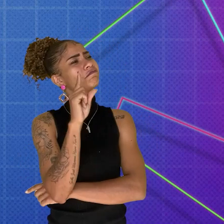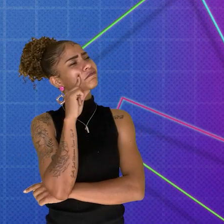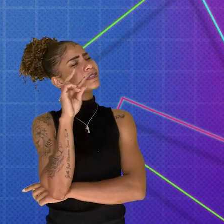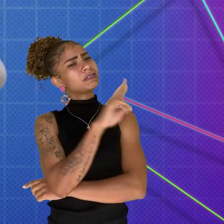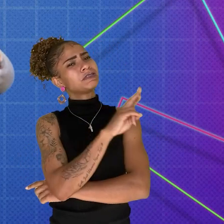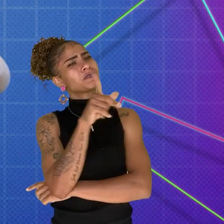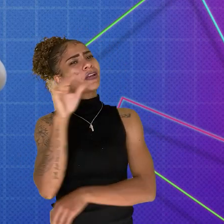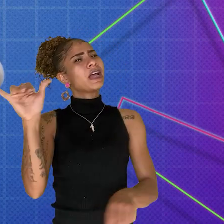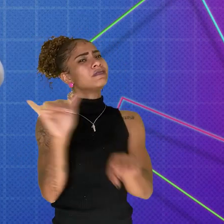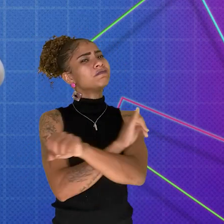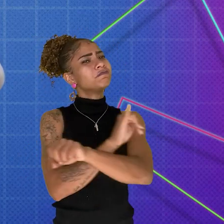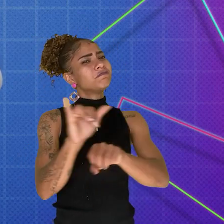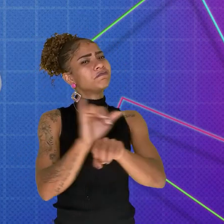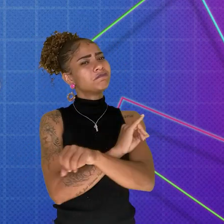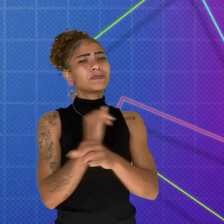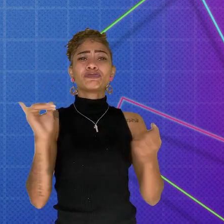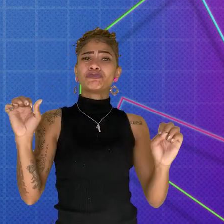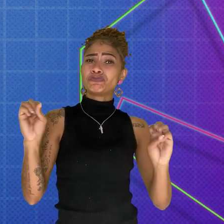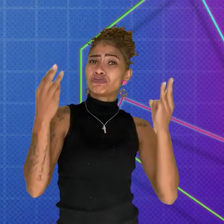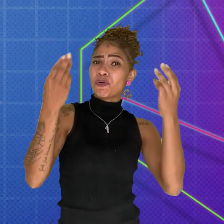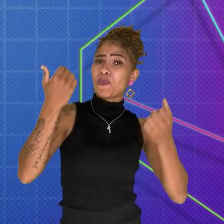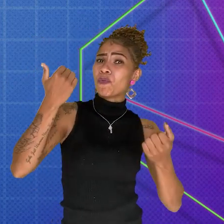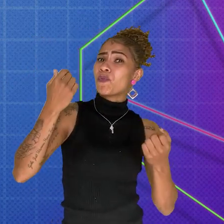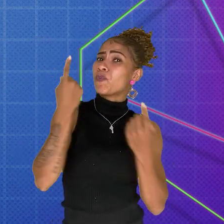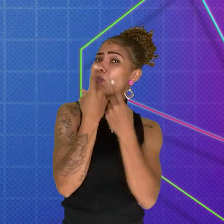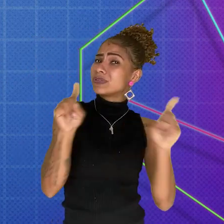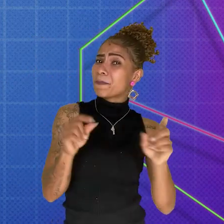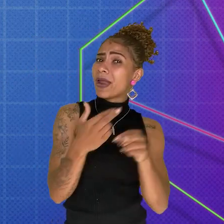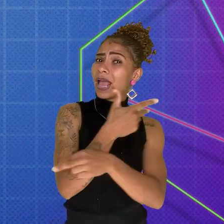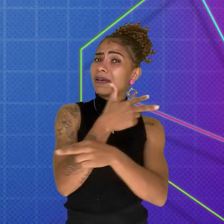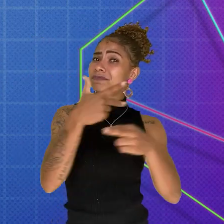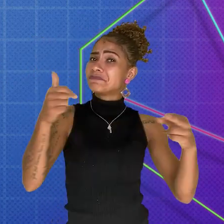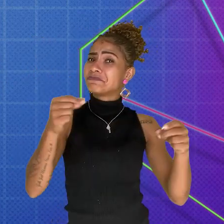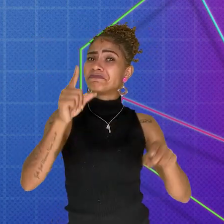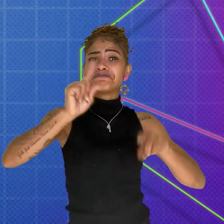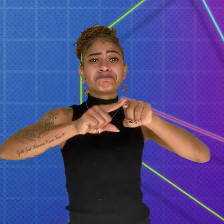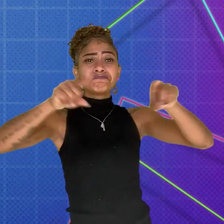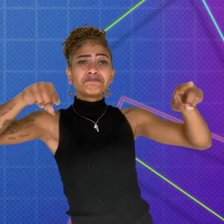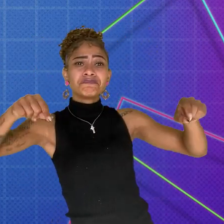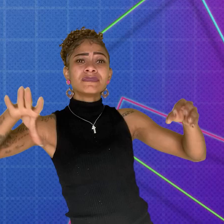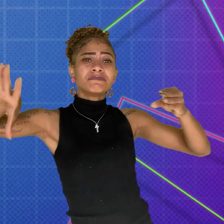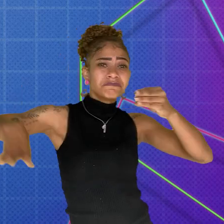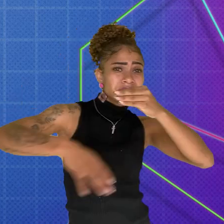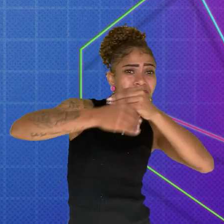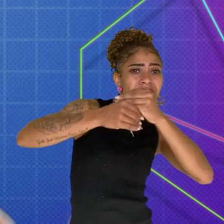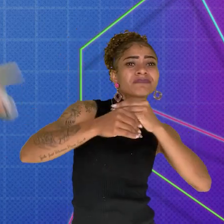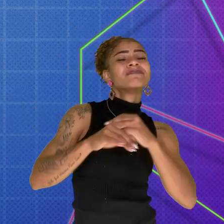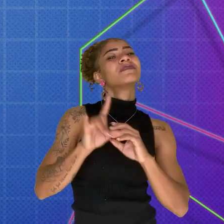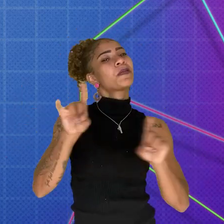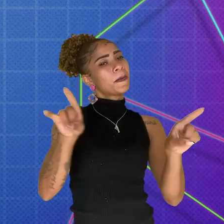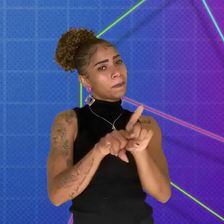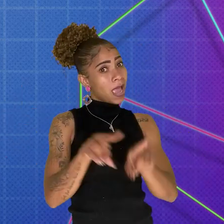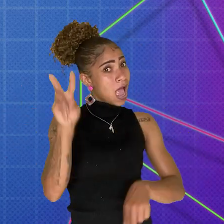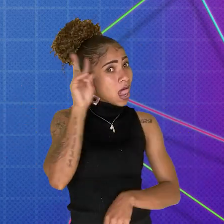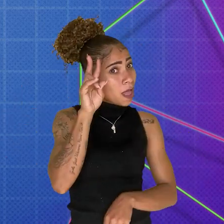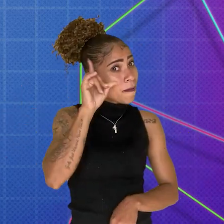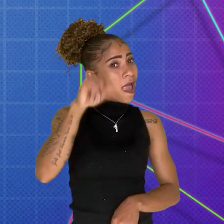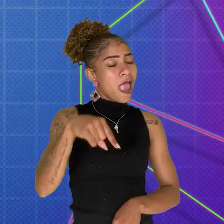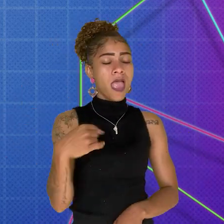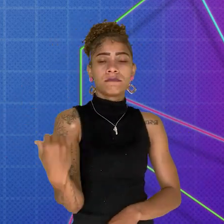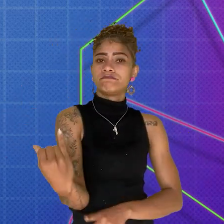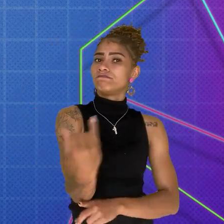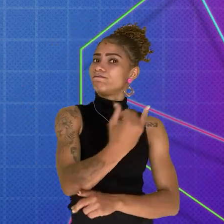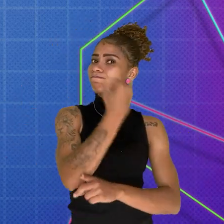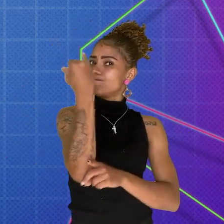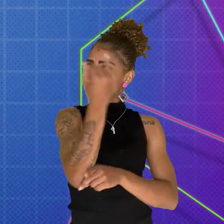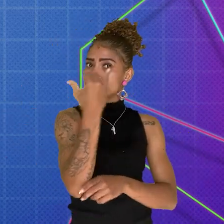Considere usar diferentes instrumentos e estilos musicais para criar variedade e enriquecer a trilha sonora. Lembre-se de que a música é uma